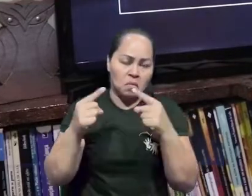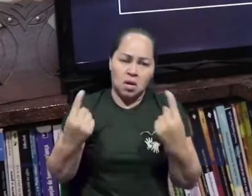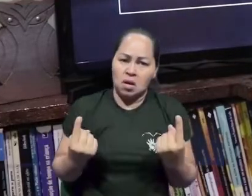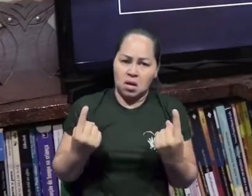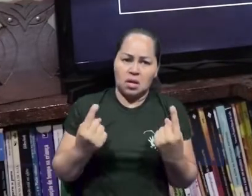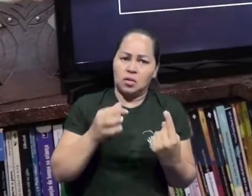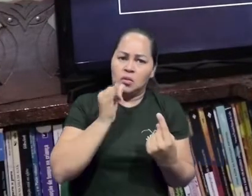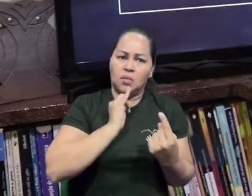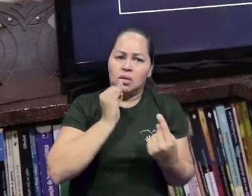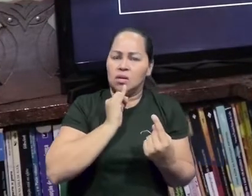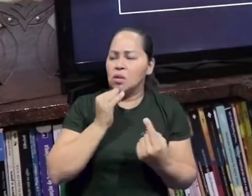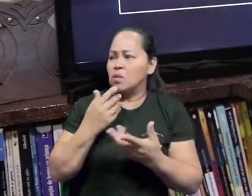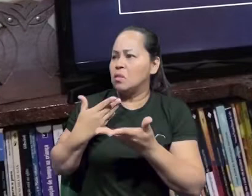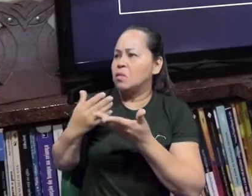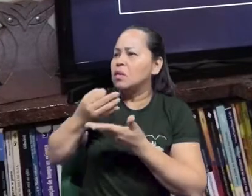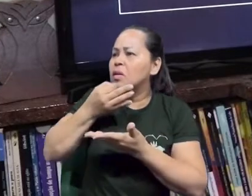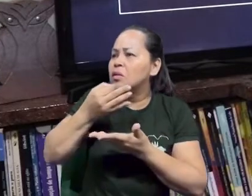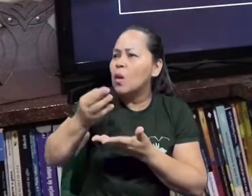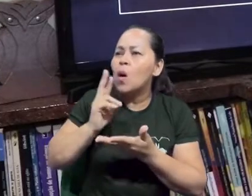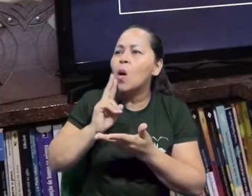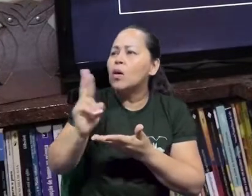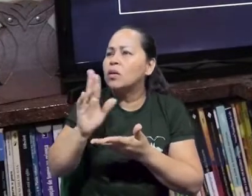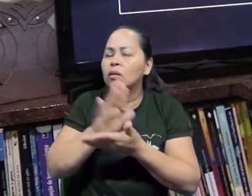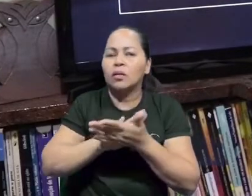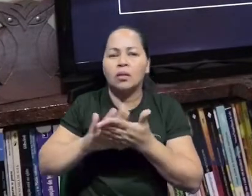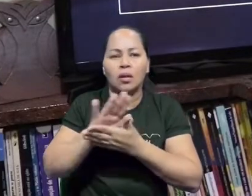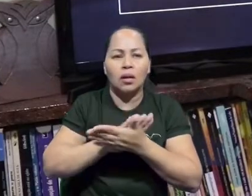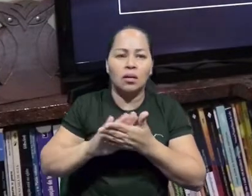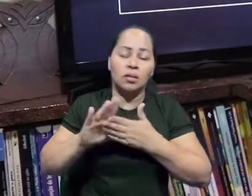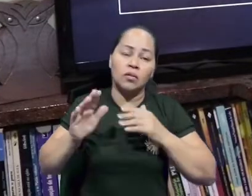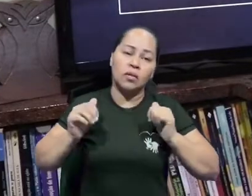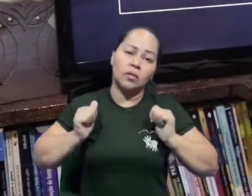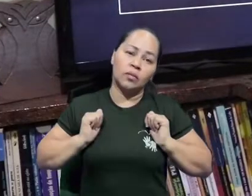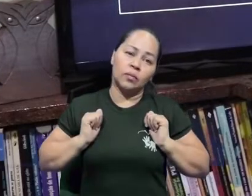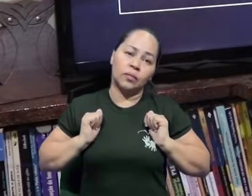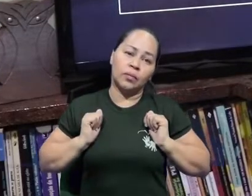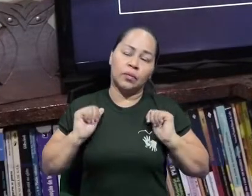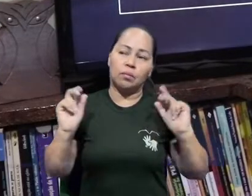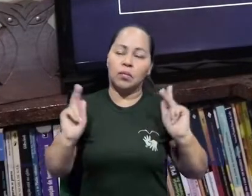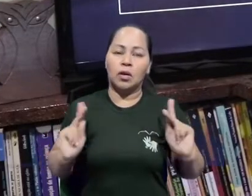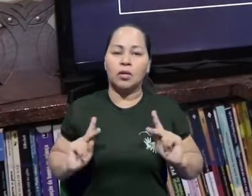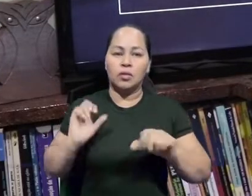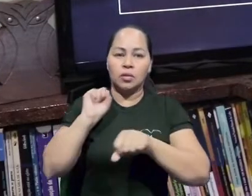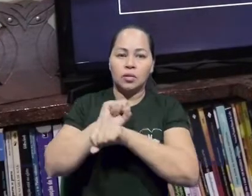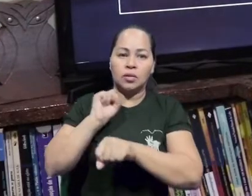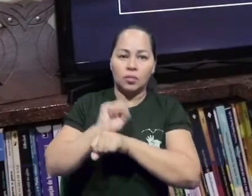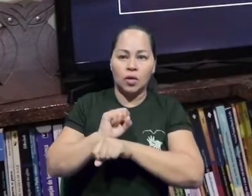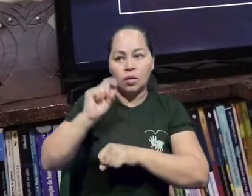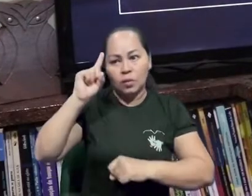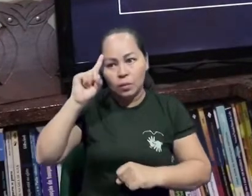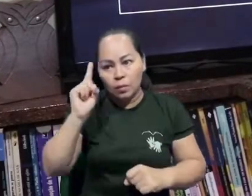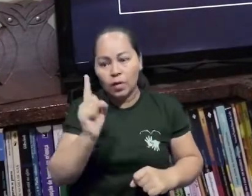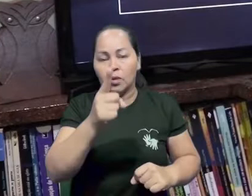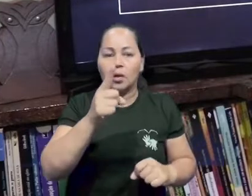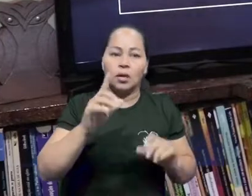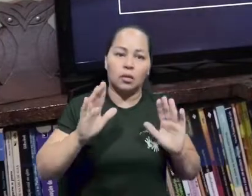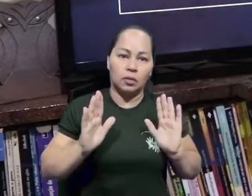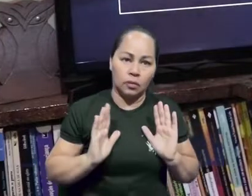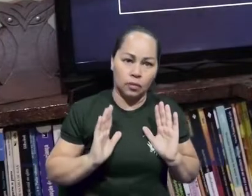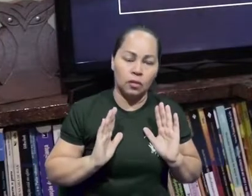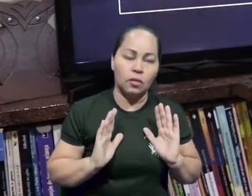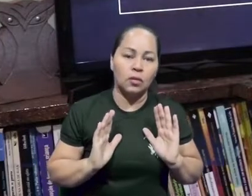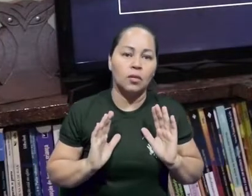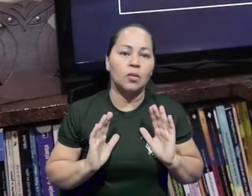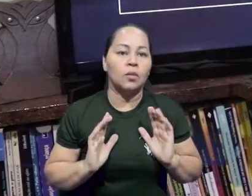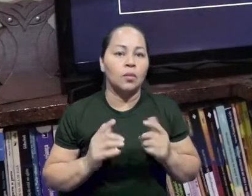possui posição crítica e de autodefesa. Se mantém passivo e aguarda comandos. Isso é natural, né?